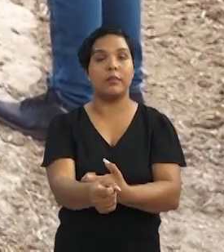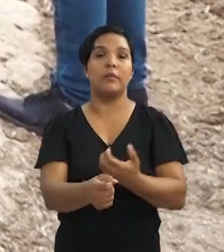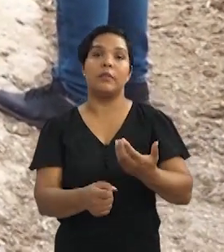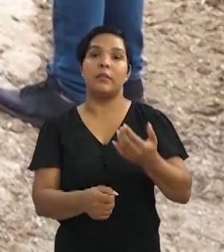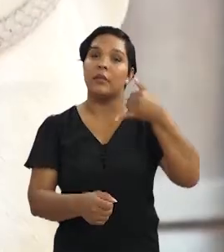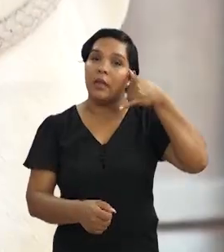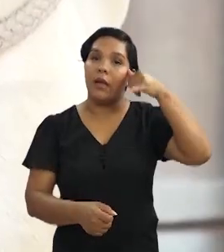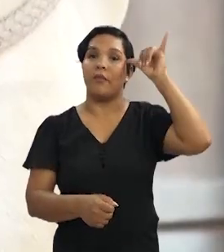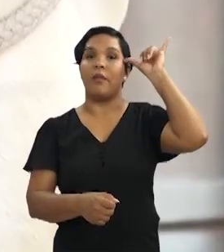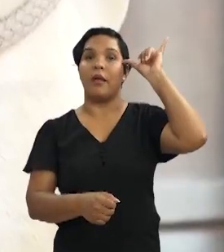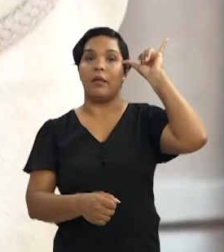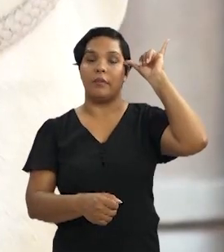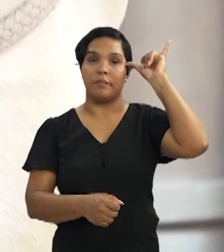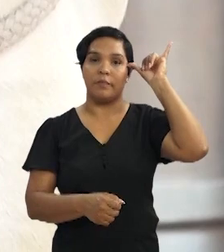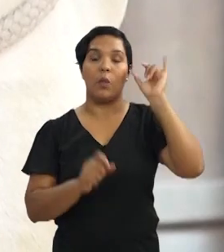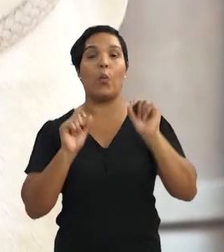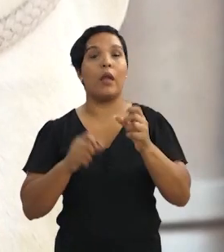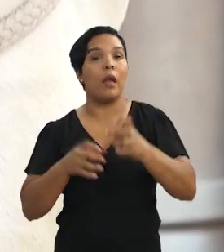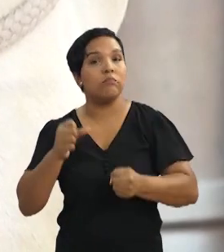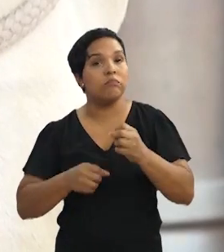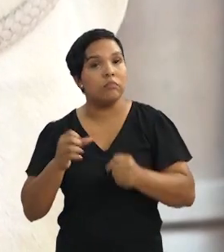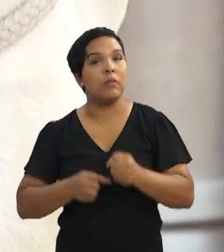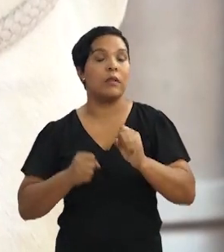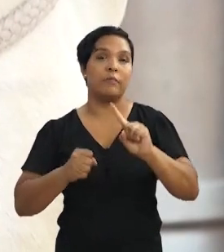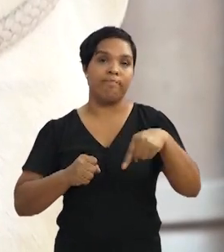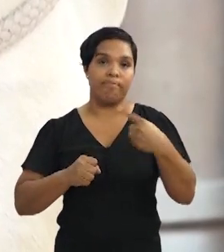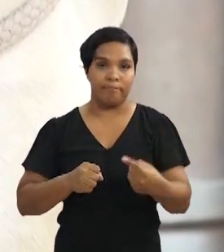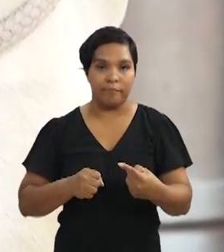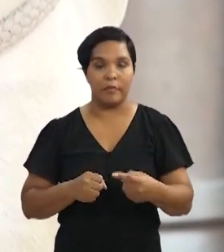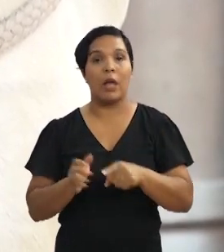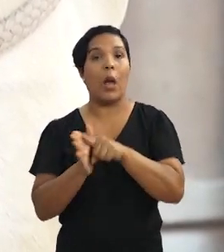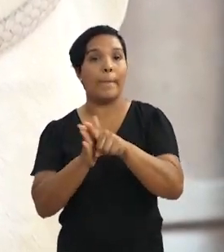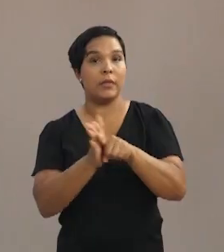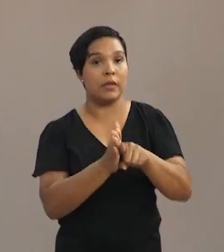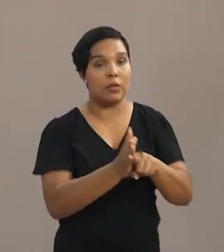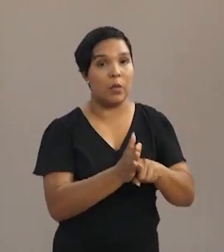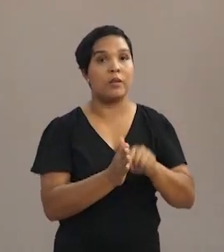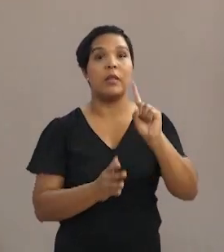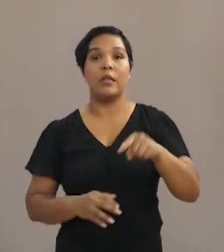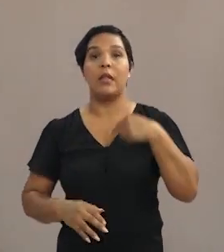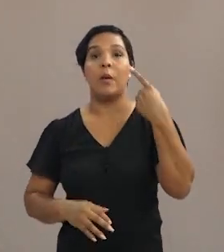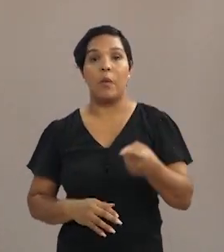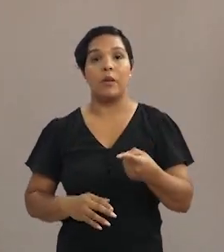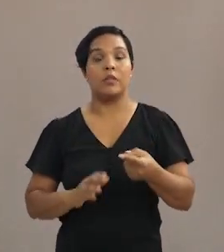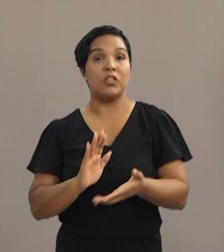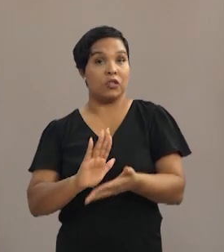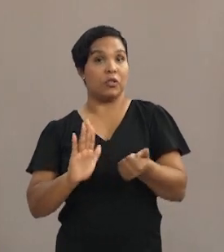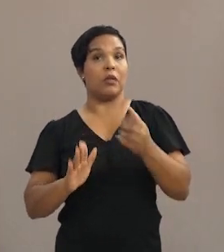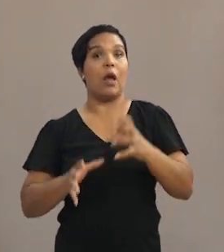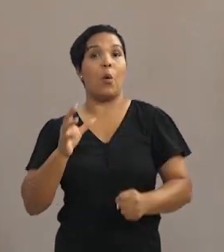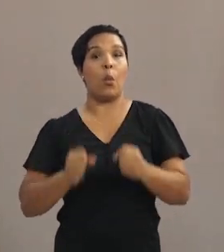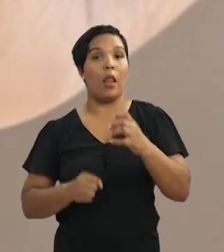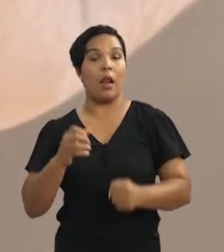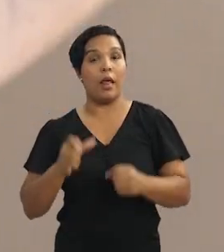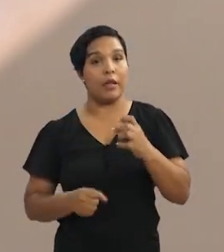antisséptico para os tetos das vacas no pós-dipping, ou seja, após a ordenha. Segundo os pesquisadores, depois da retirada